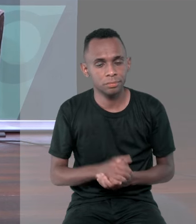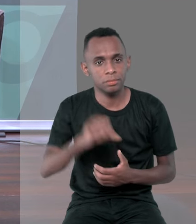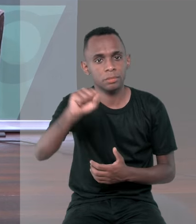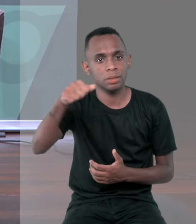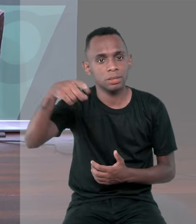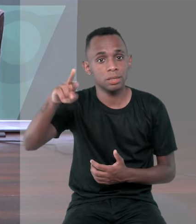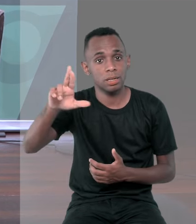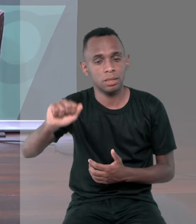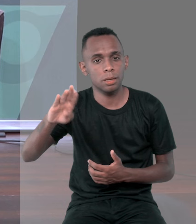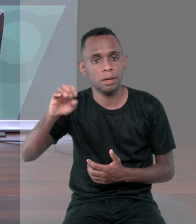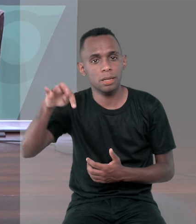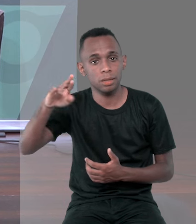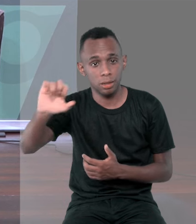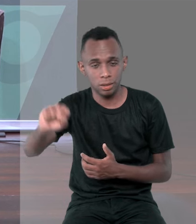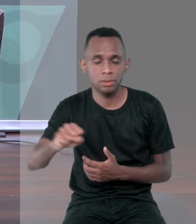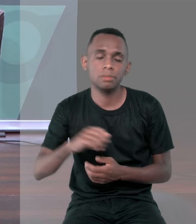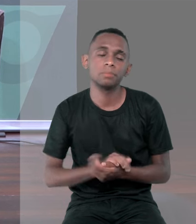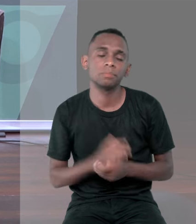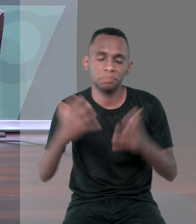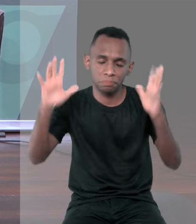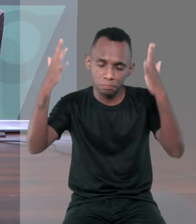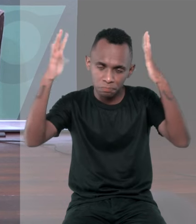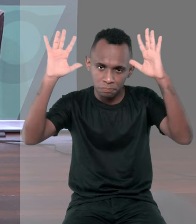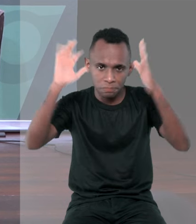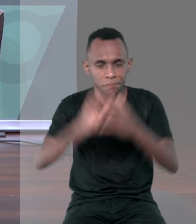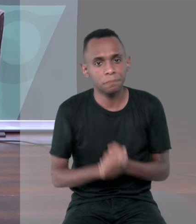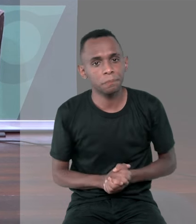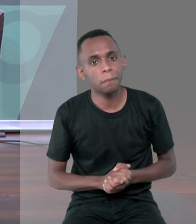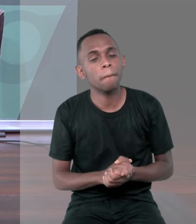Sandra Beatriz Duarte de Freitas.